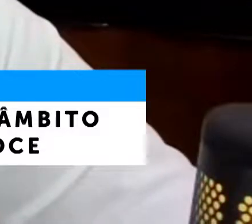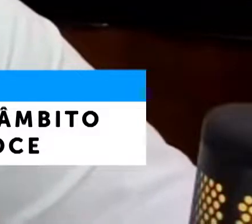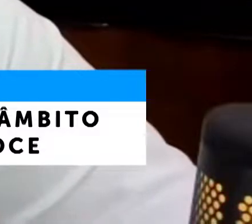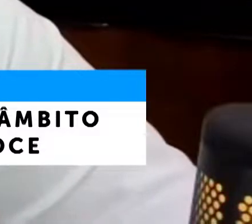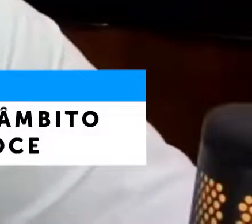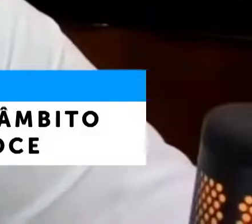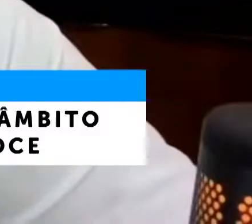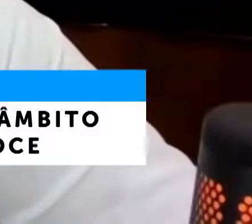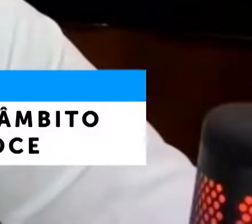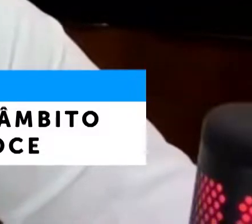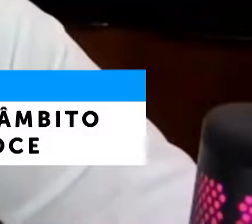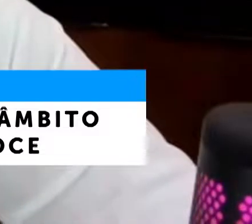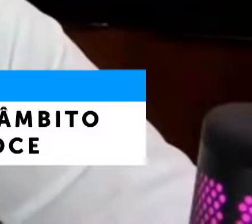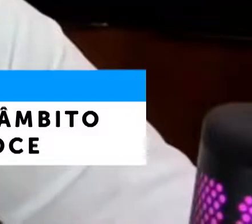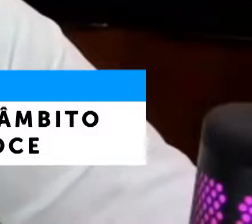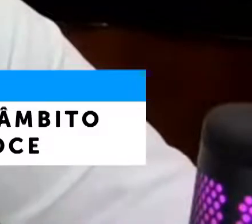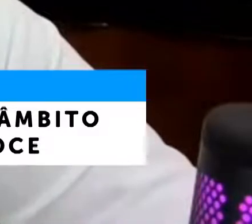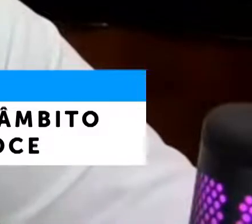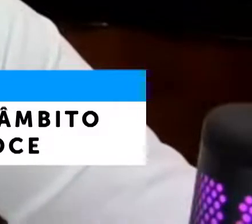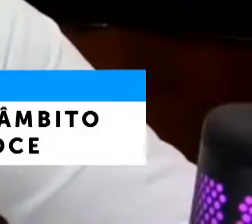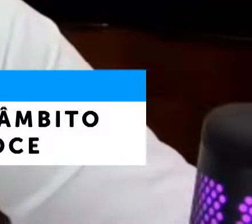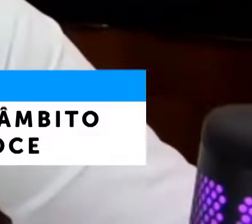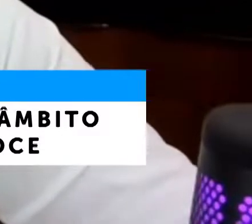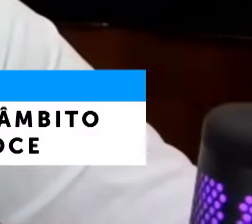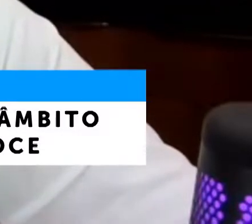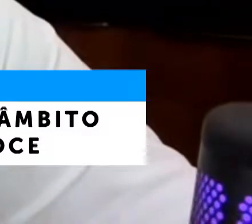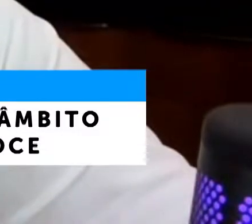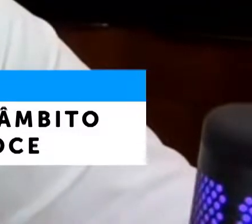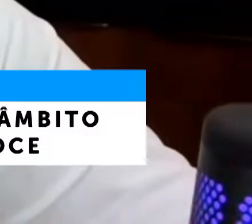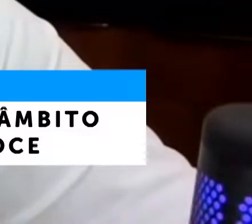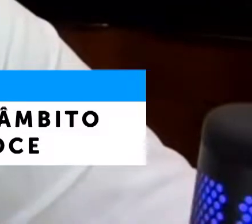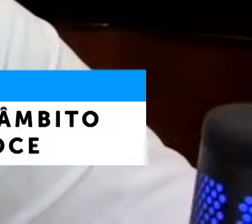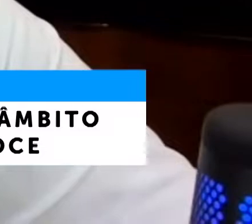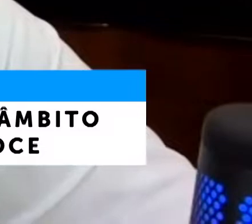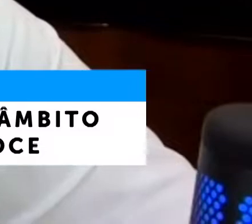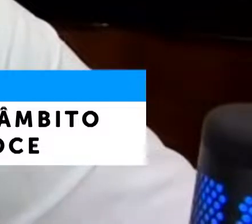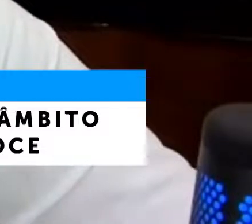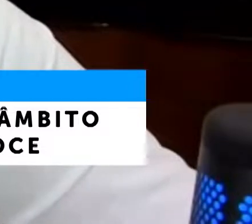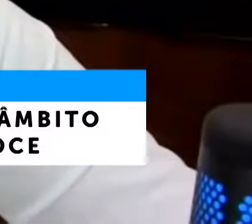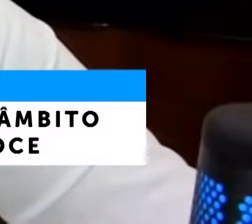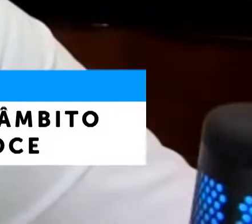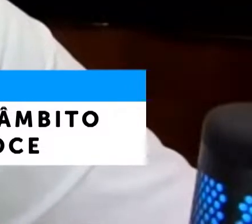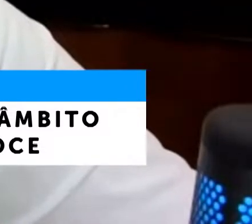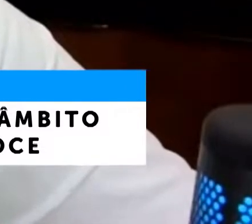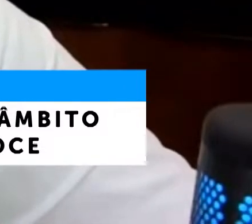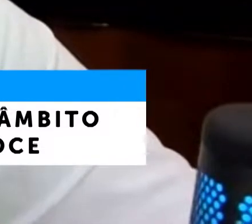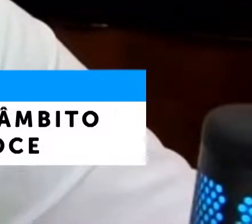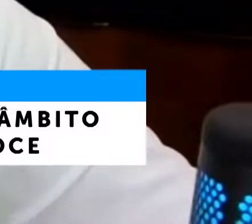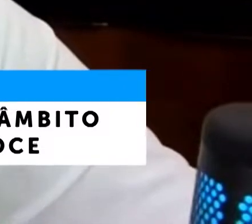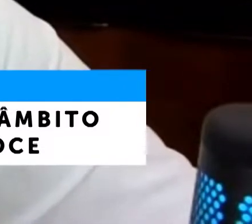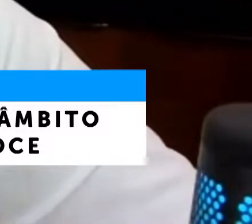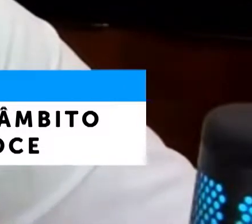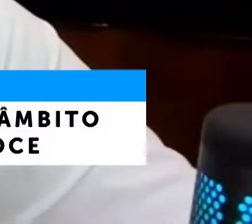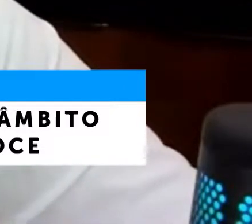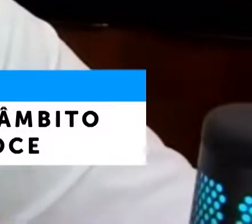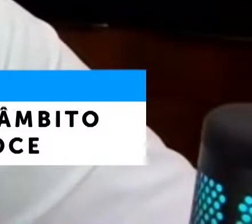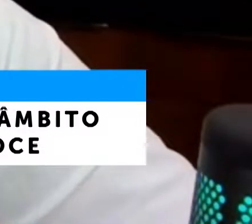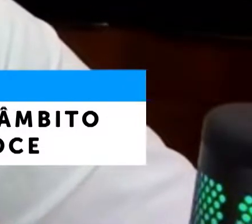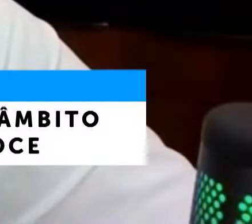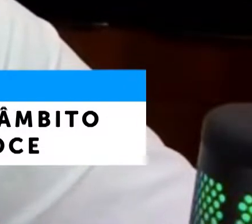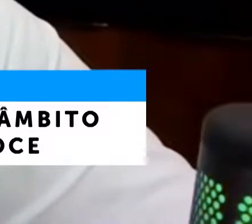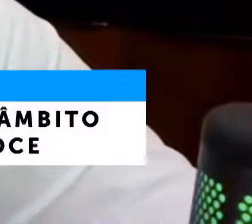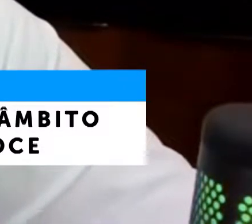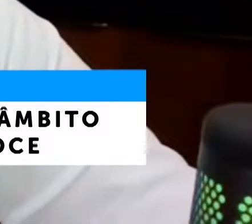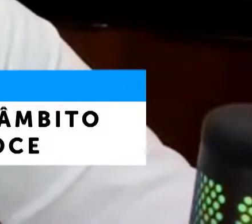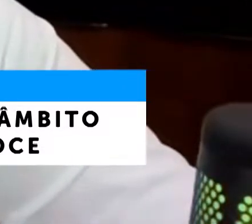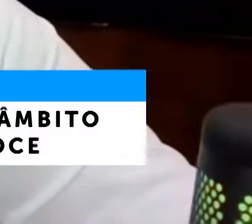1. Fiscalizar e orientar para a não realização de danças em eventos e manifestações culturais, cujas